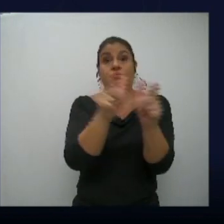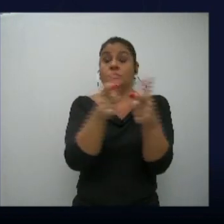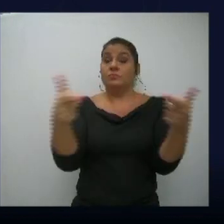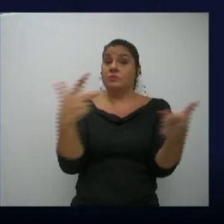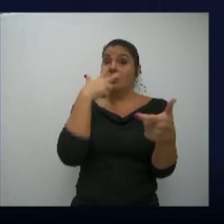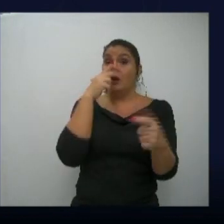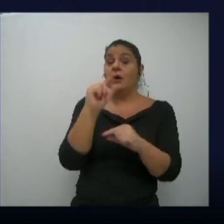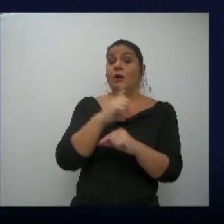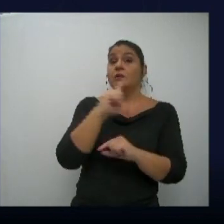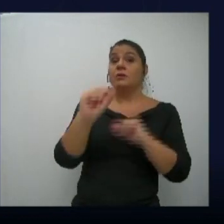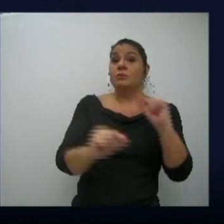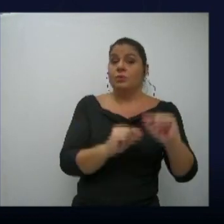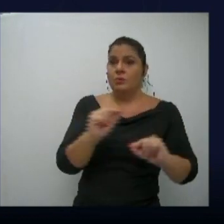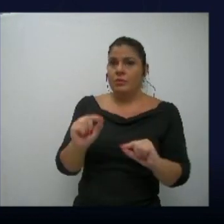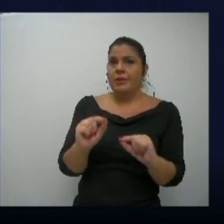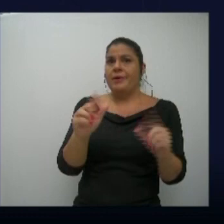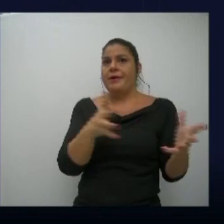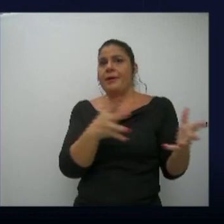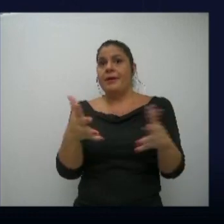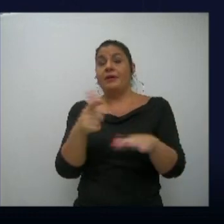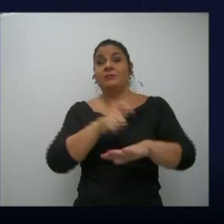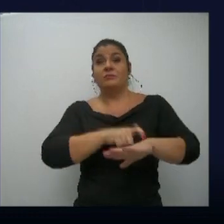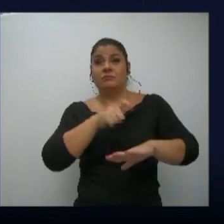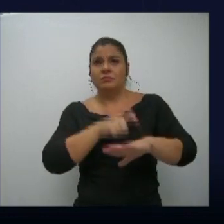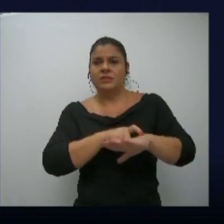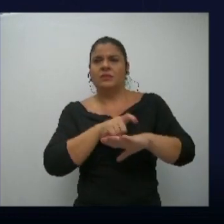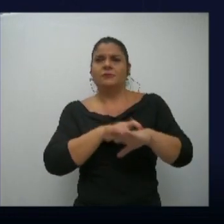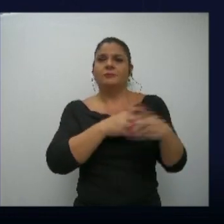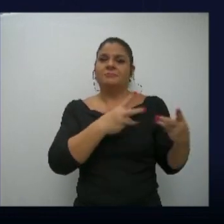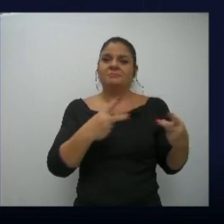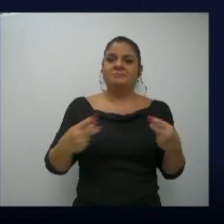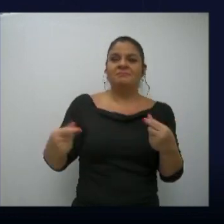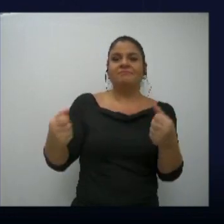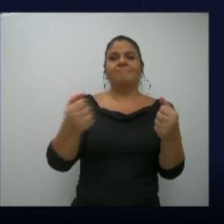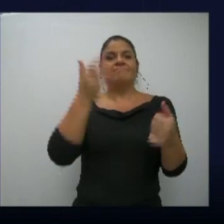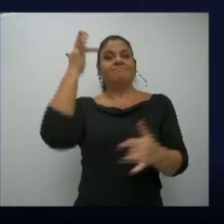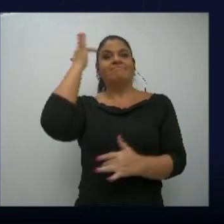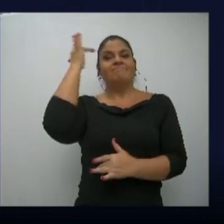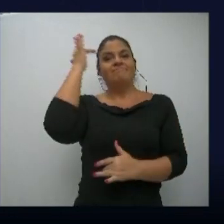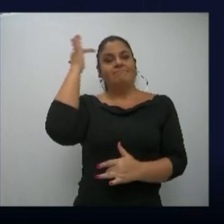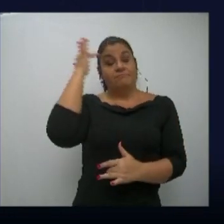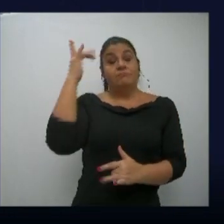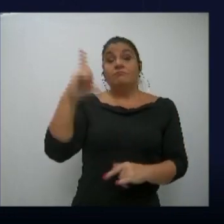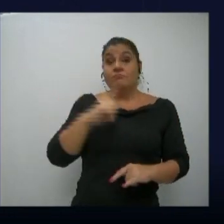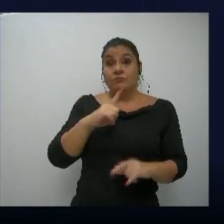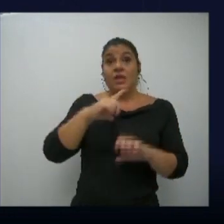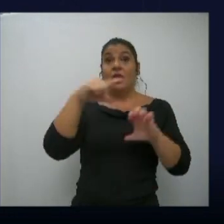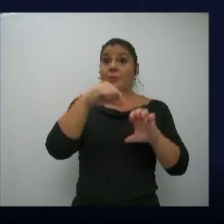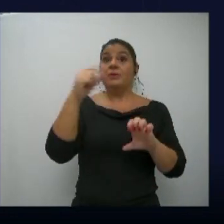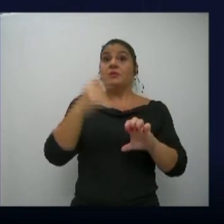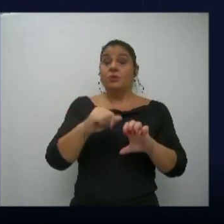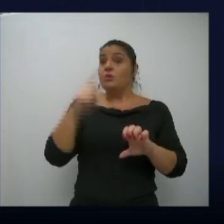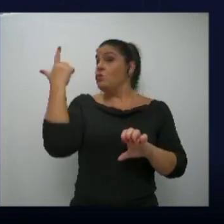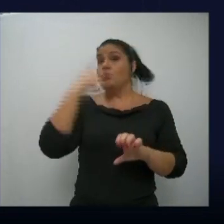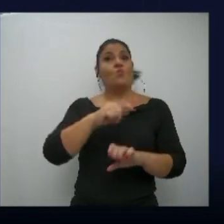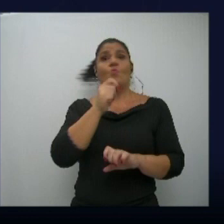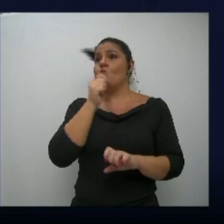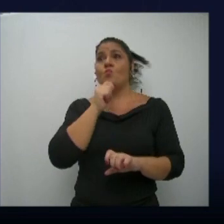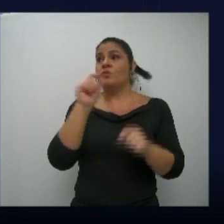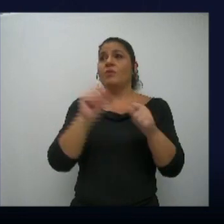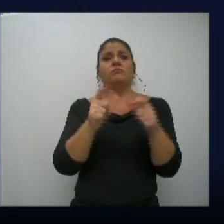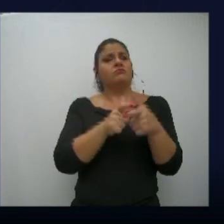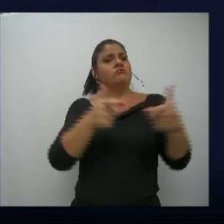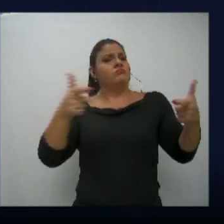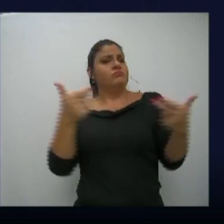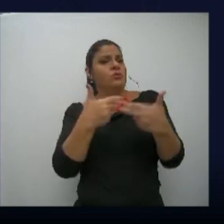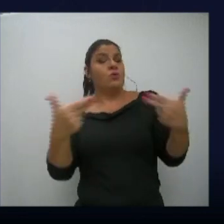eu acho que ele tem um momento de dia que você me inteiro ficou mais maduro tem um monte mais empreendedor que não conseguiu fazer algo maior que o sistema